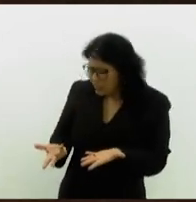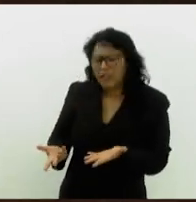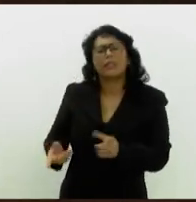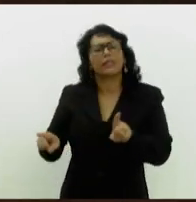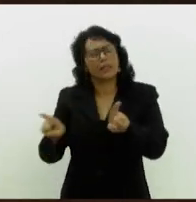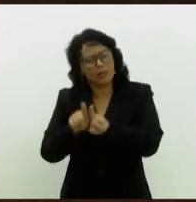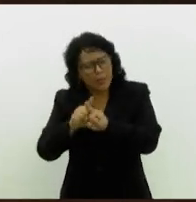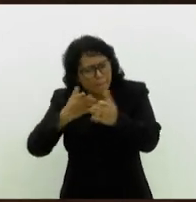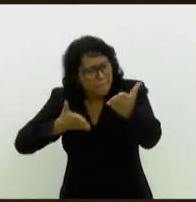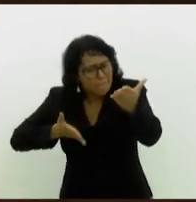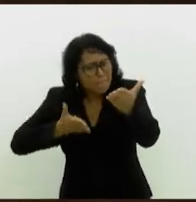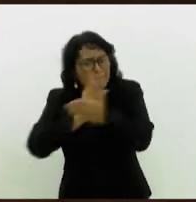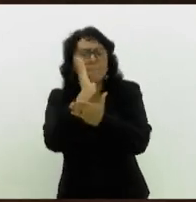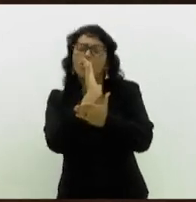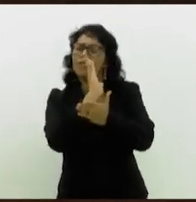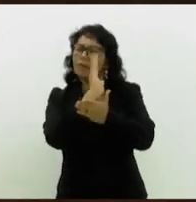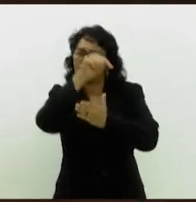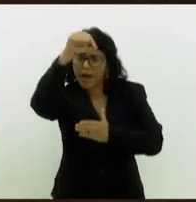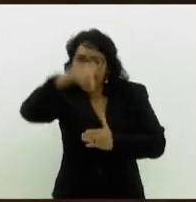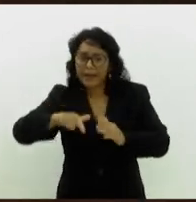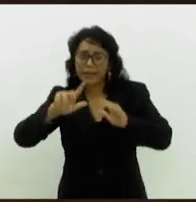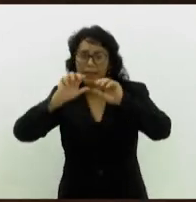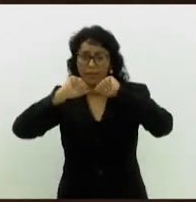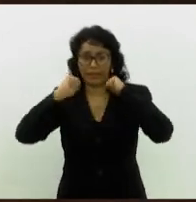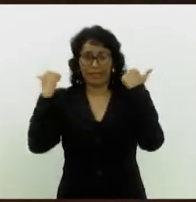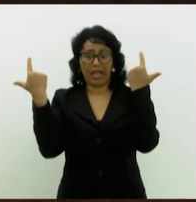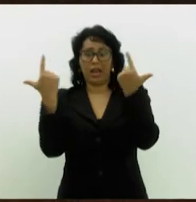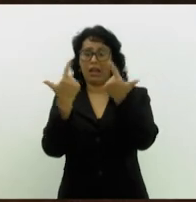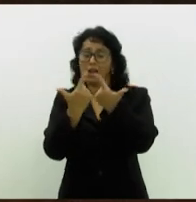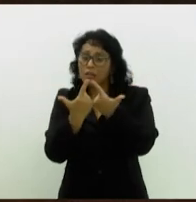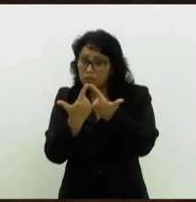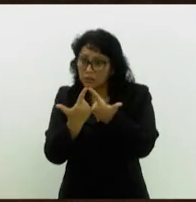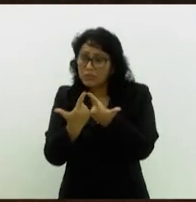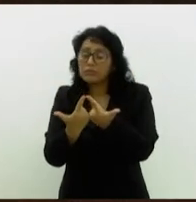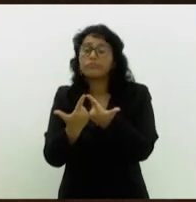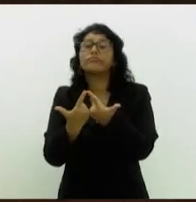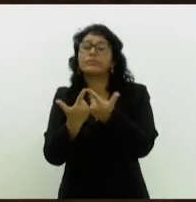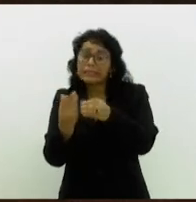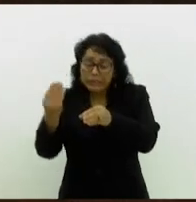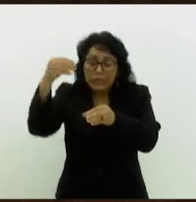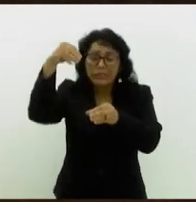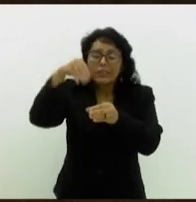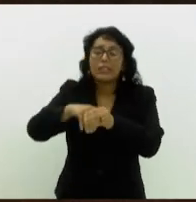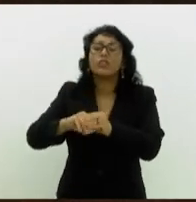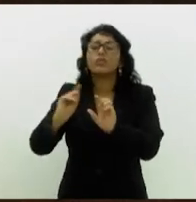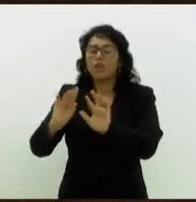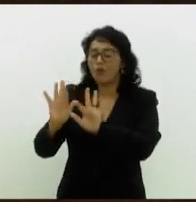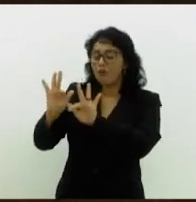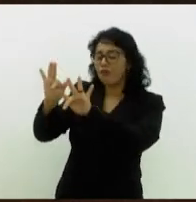casa que inclusive incluía o fim dos tri